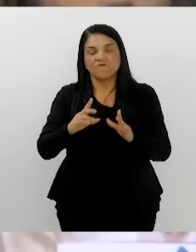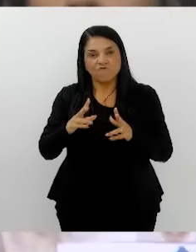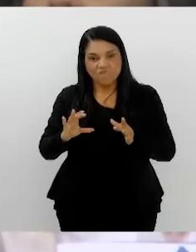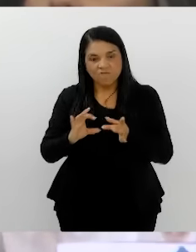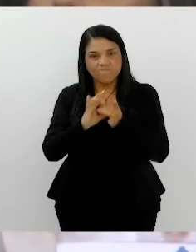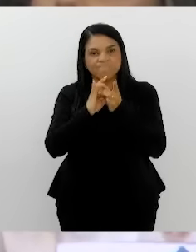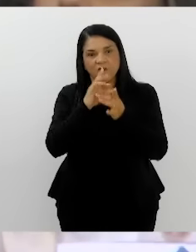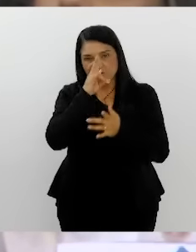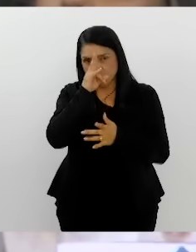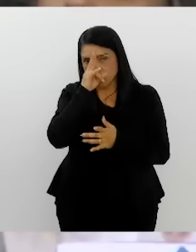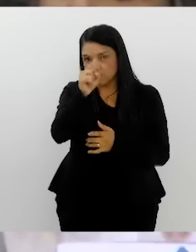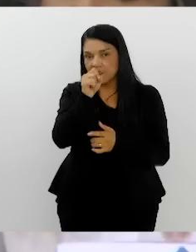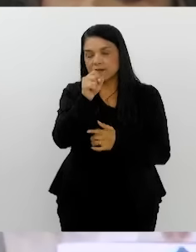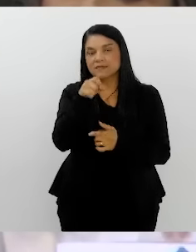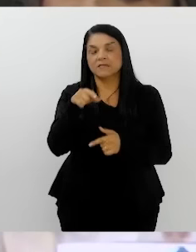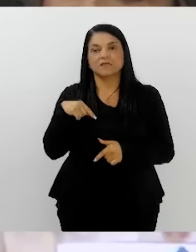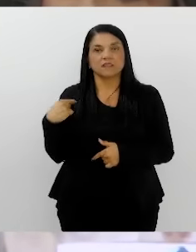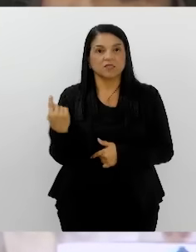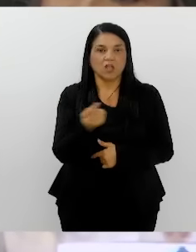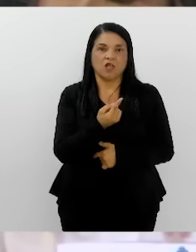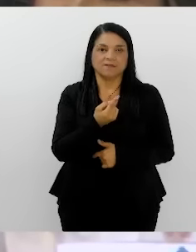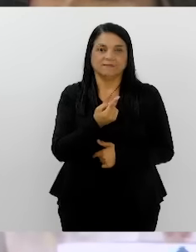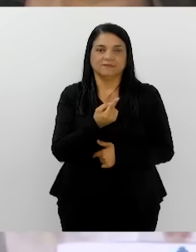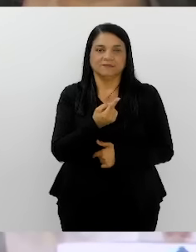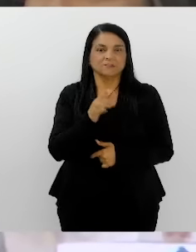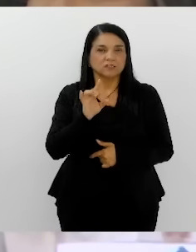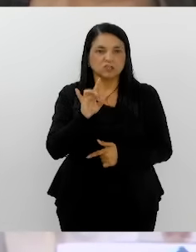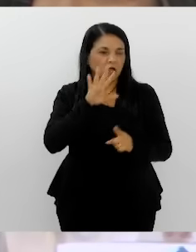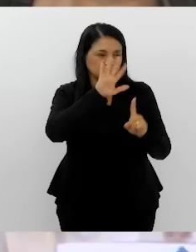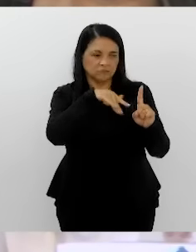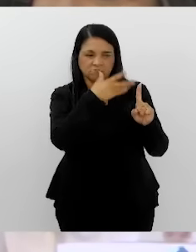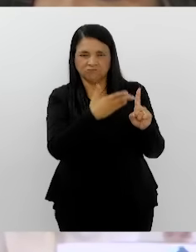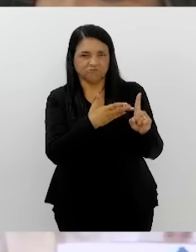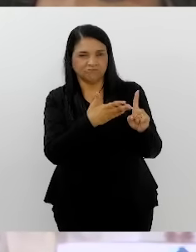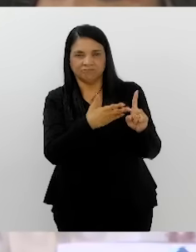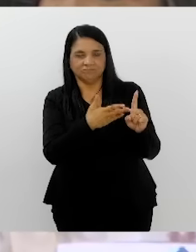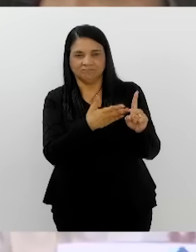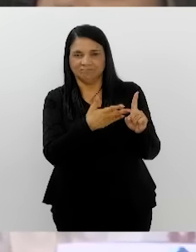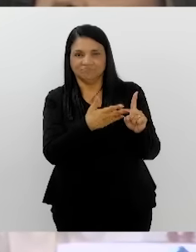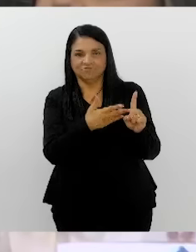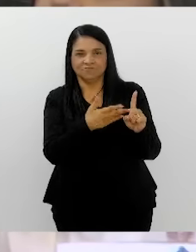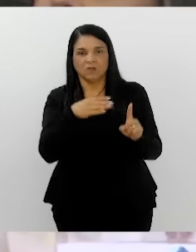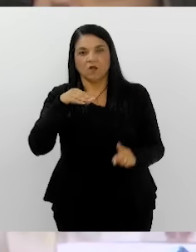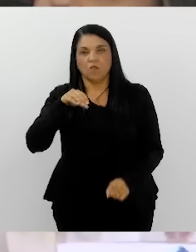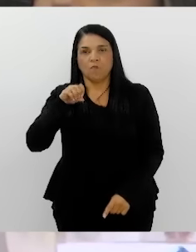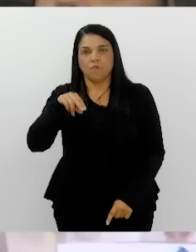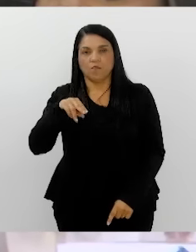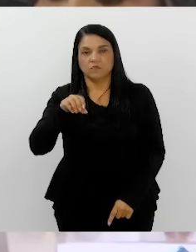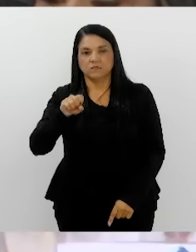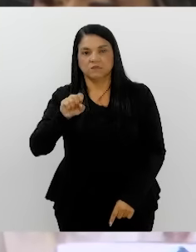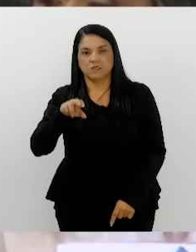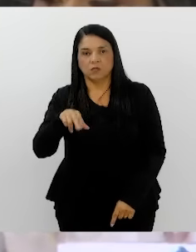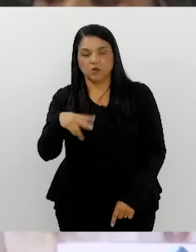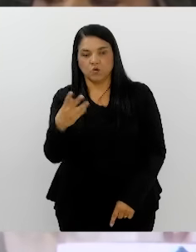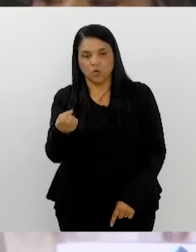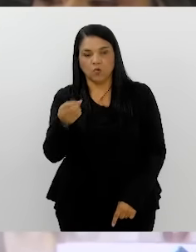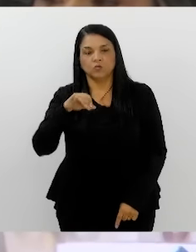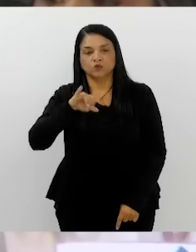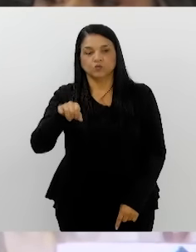esse fortalecimento está aqui, não só numa solenidade, numa homenagem ao Monsenhor João Clá, mas é